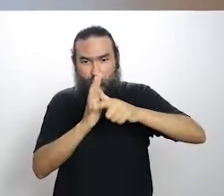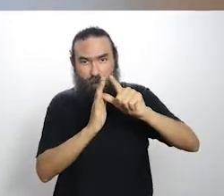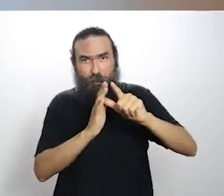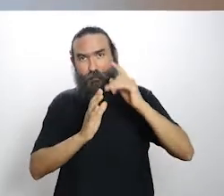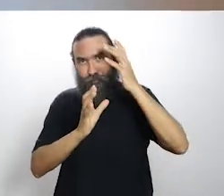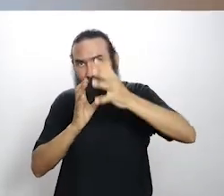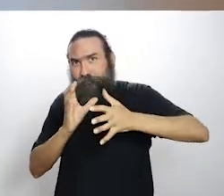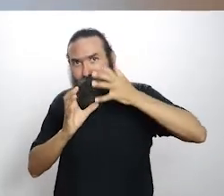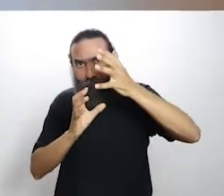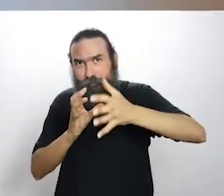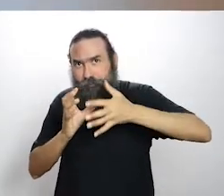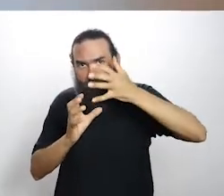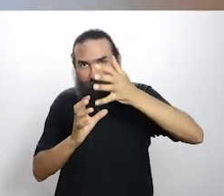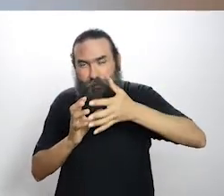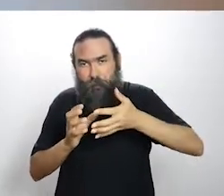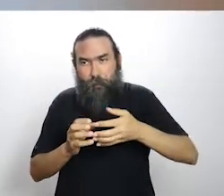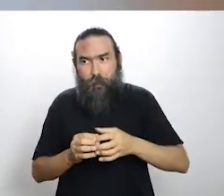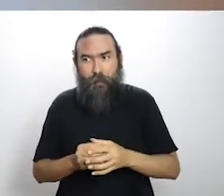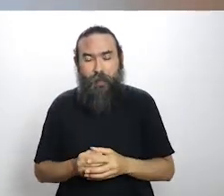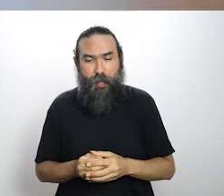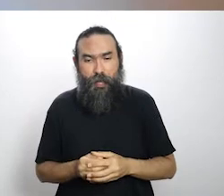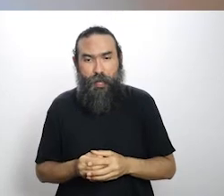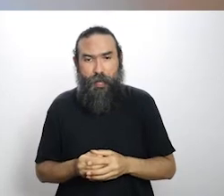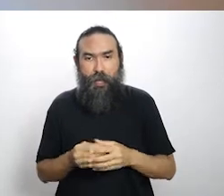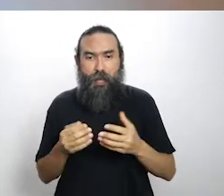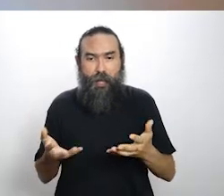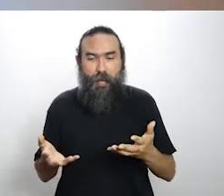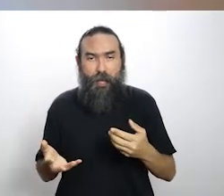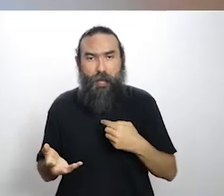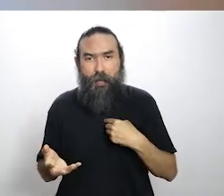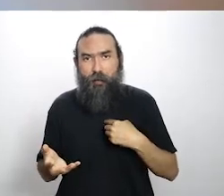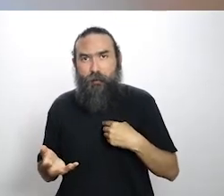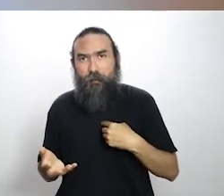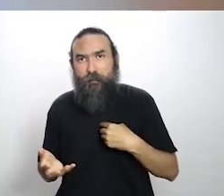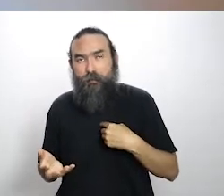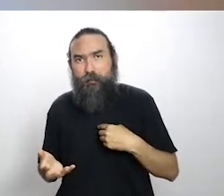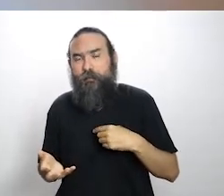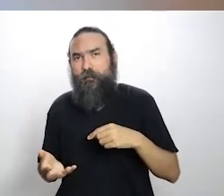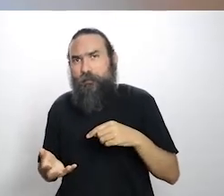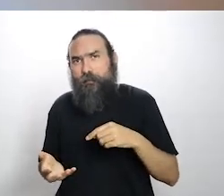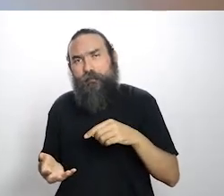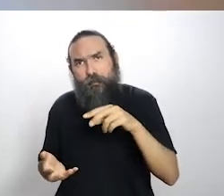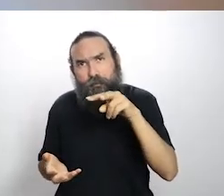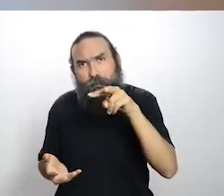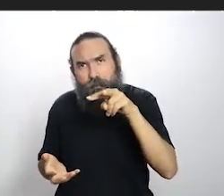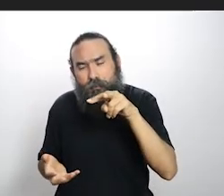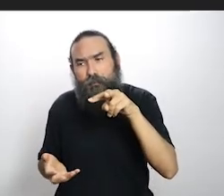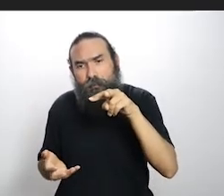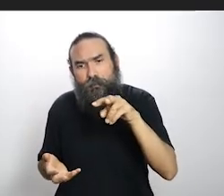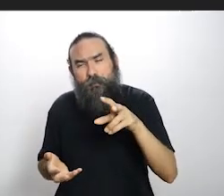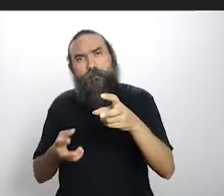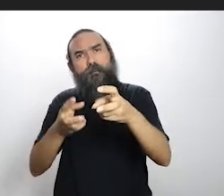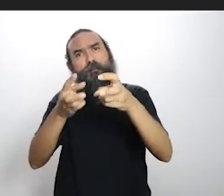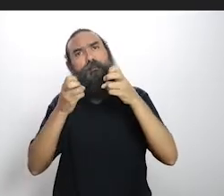uma coisa me chamou a atenção, né, que tem a ver com os dados, os números mesmo,